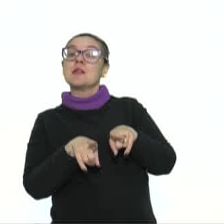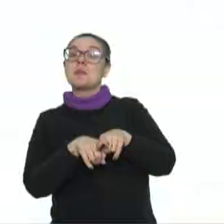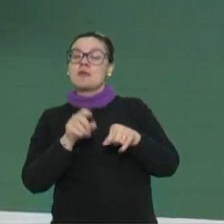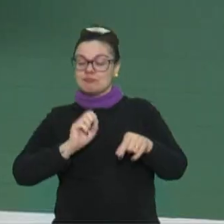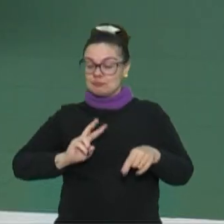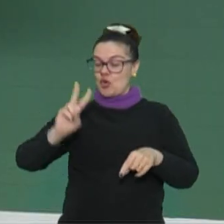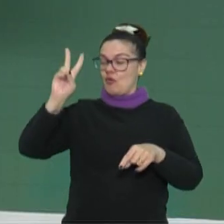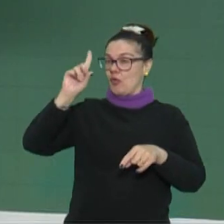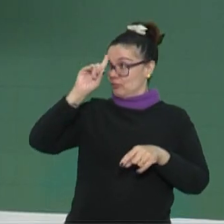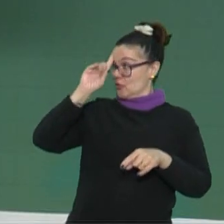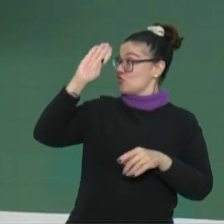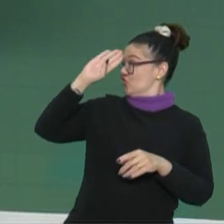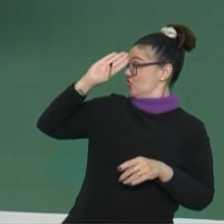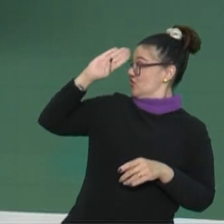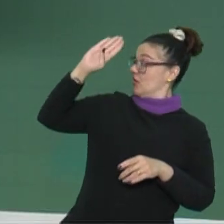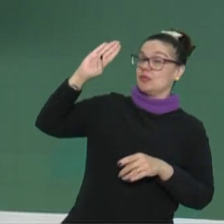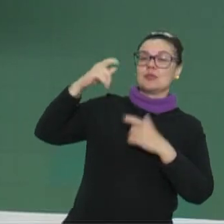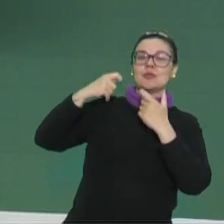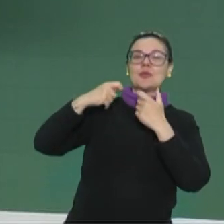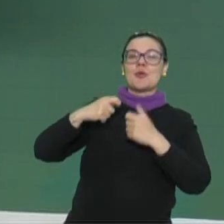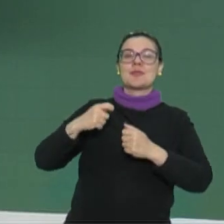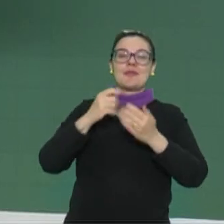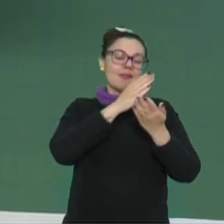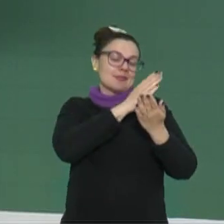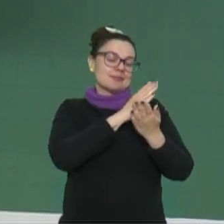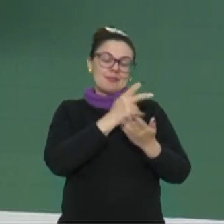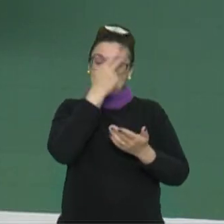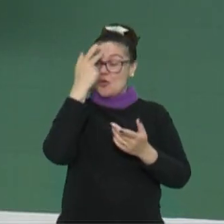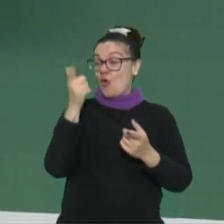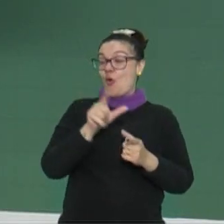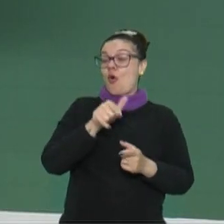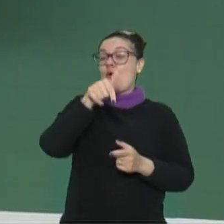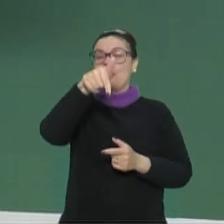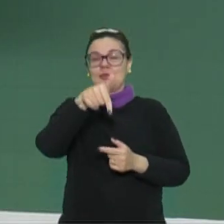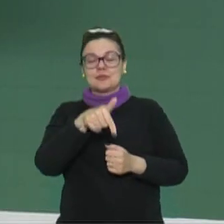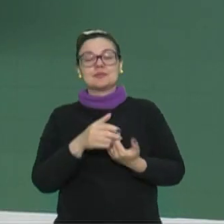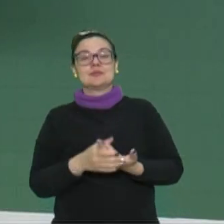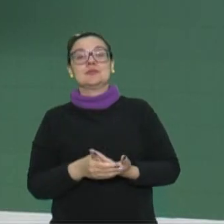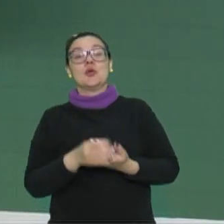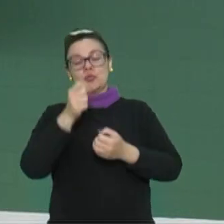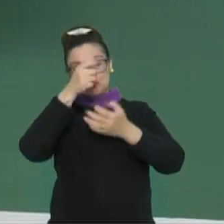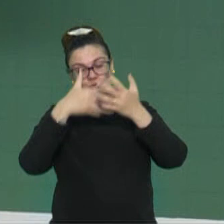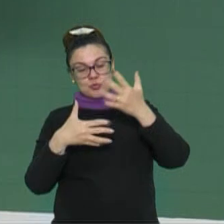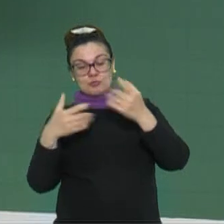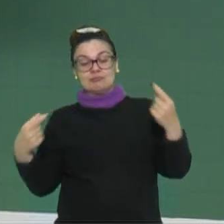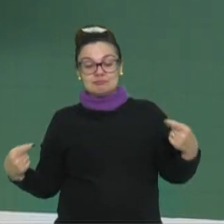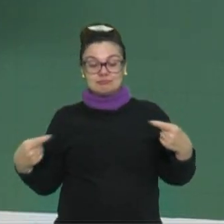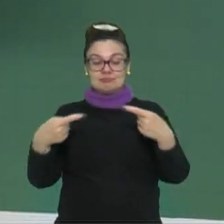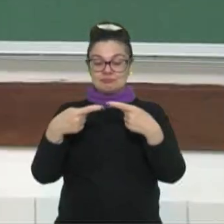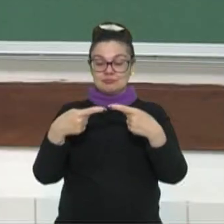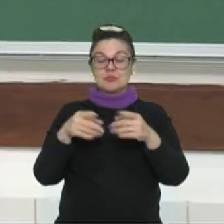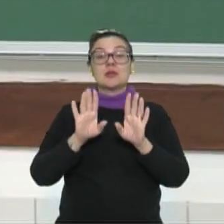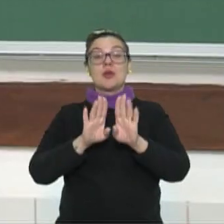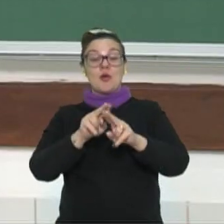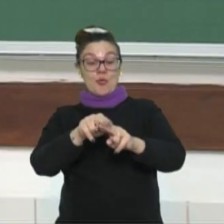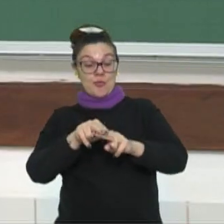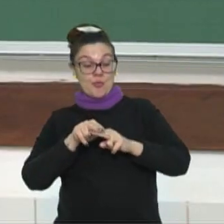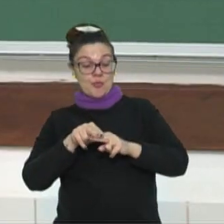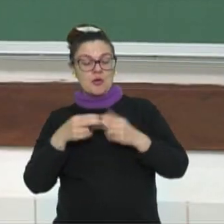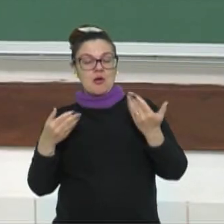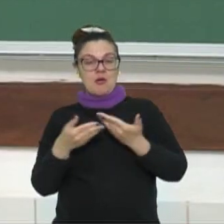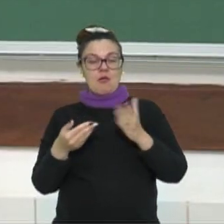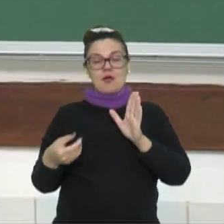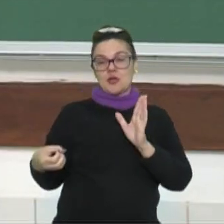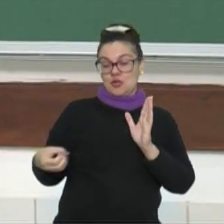um intermediário propriamente dito. Todas essas questões foram colocadas na contrapartida. Portanto, agora com a